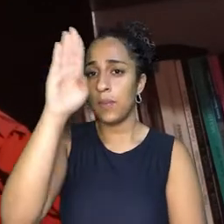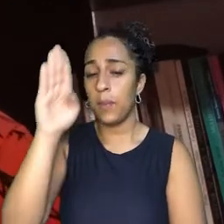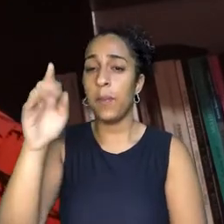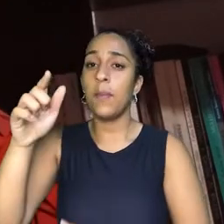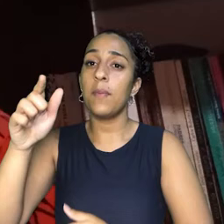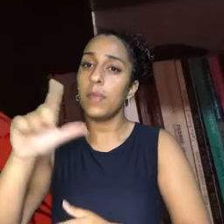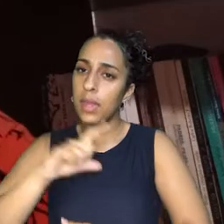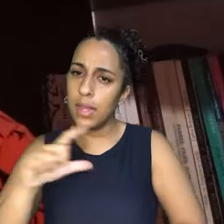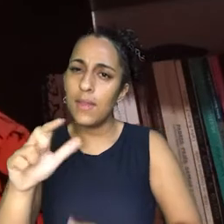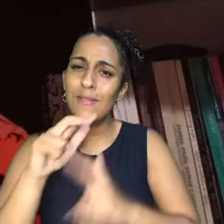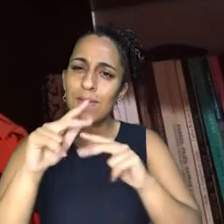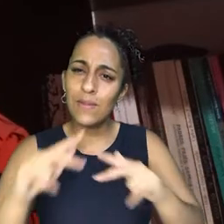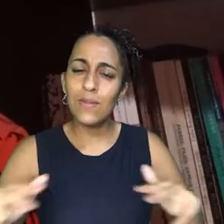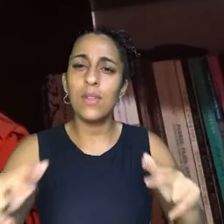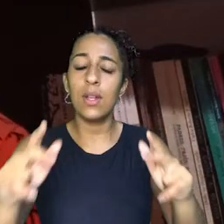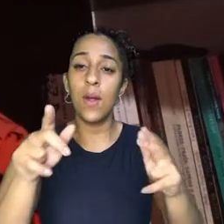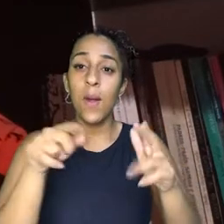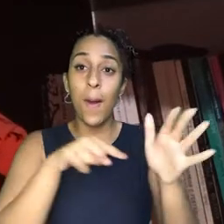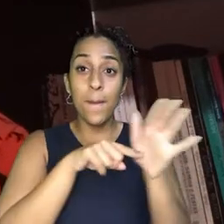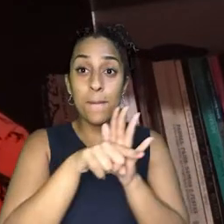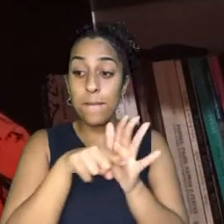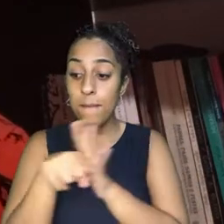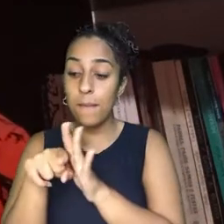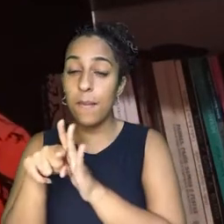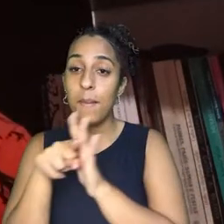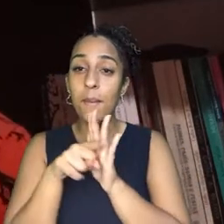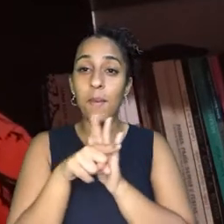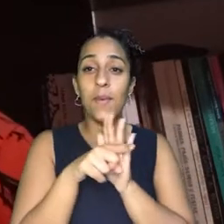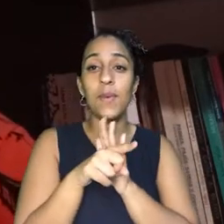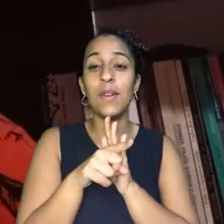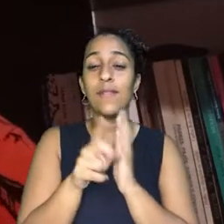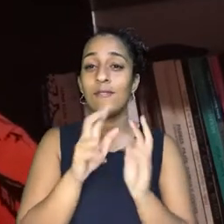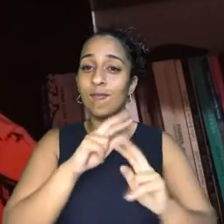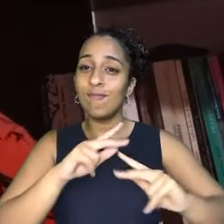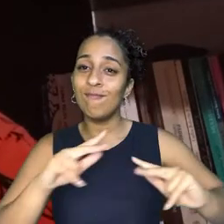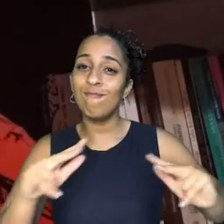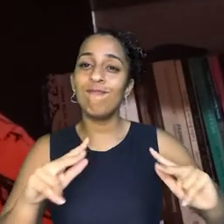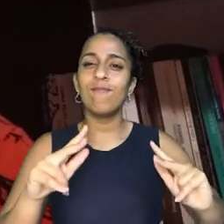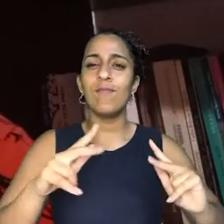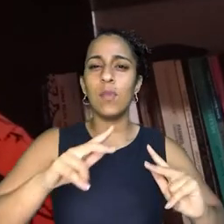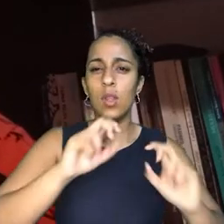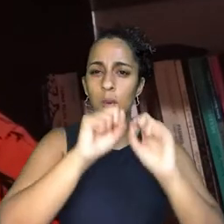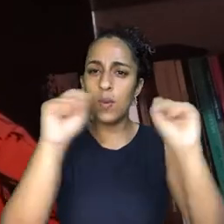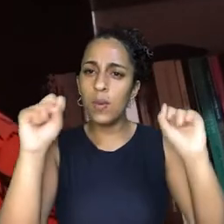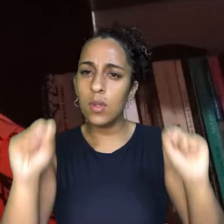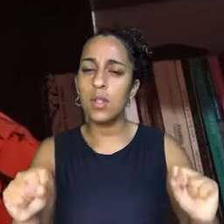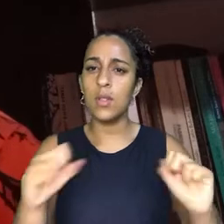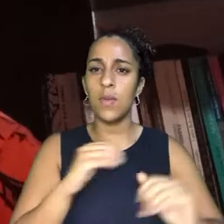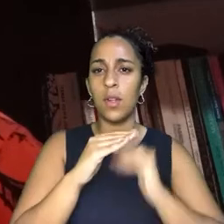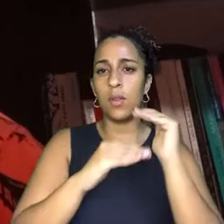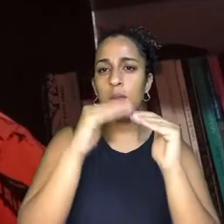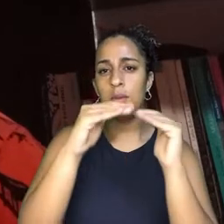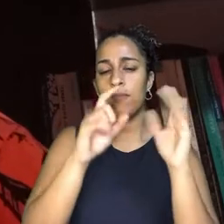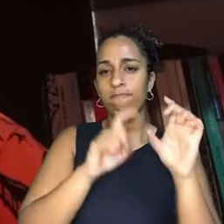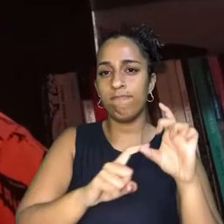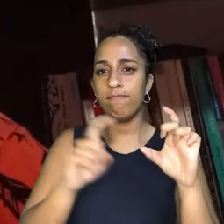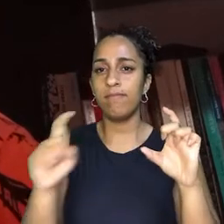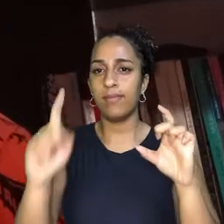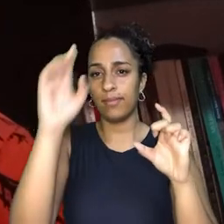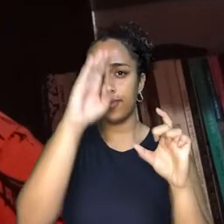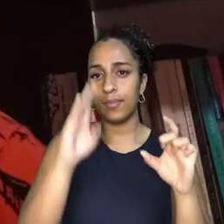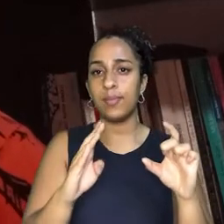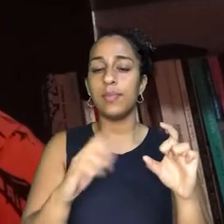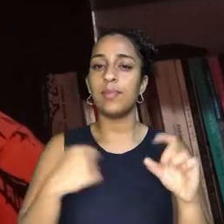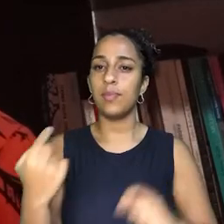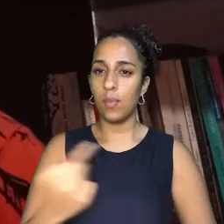adotar vários expedientes para explorar a seu favor as fissuras do sistema durante o processo de independência do